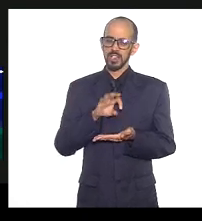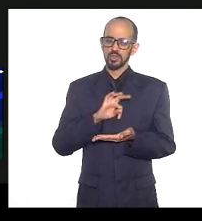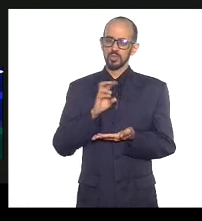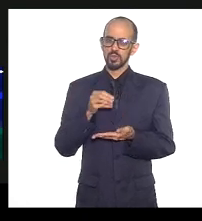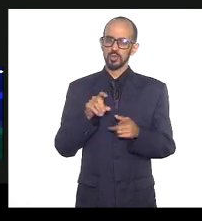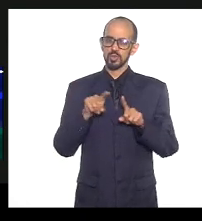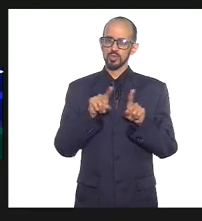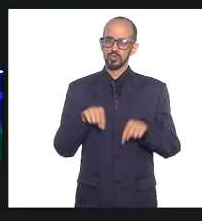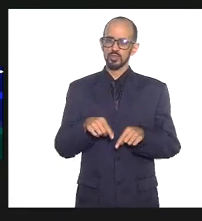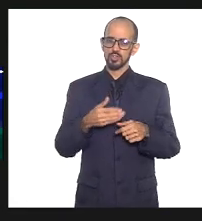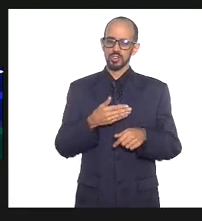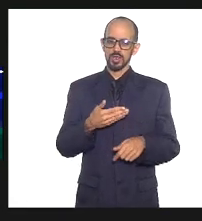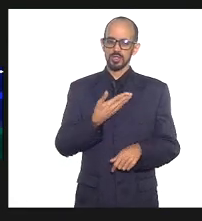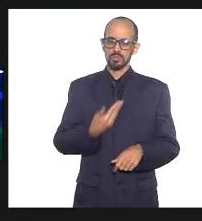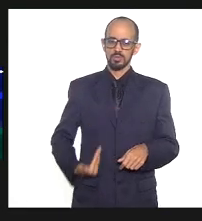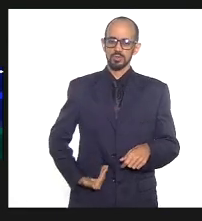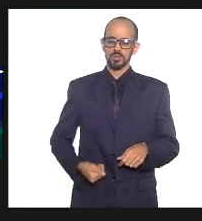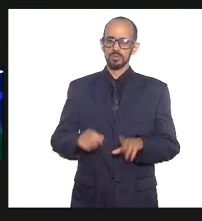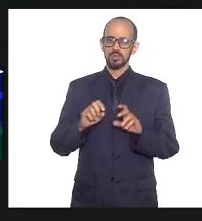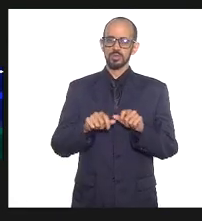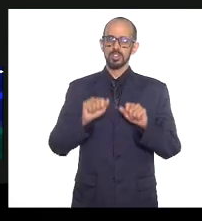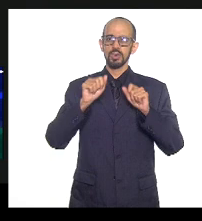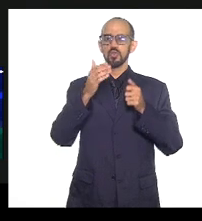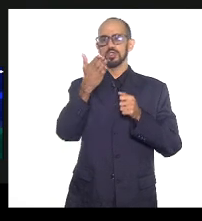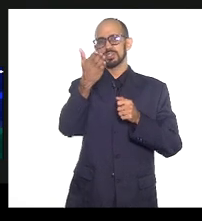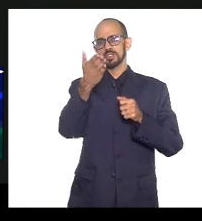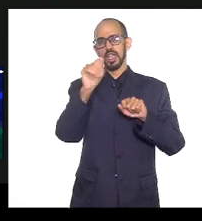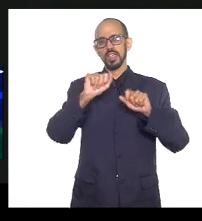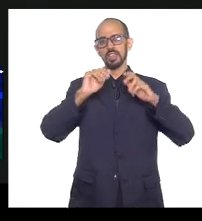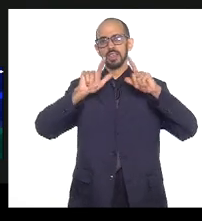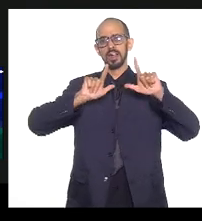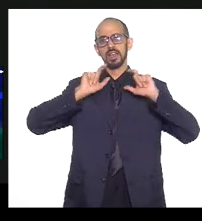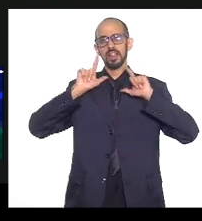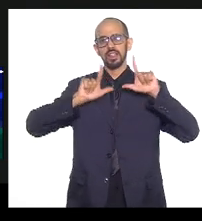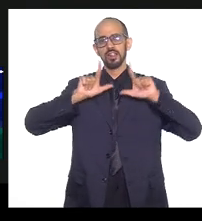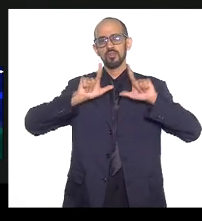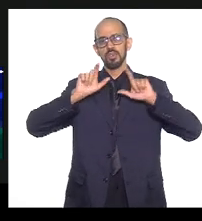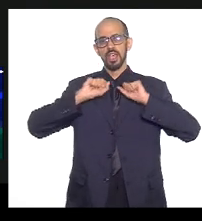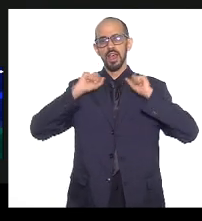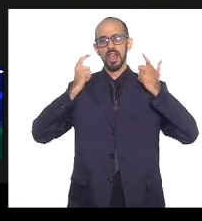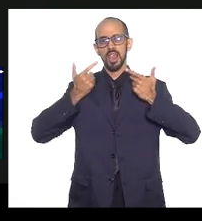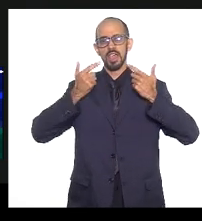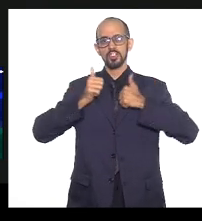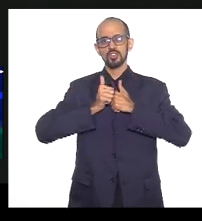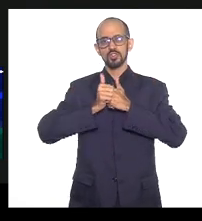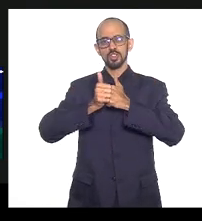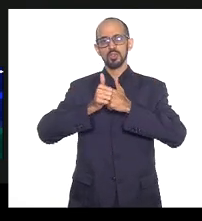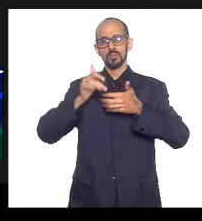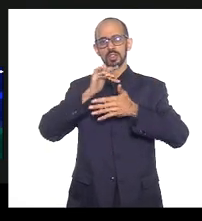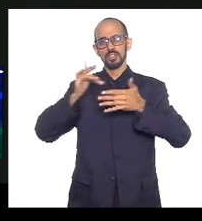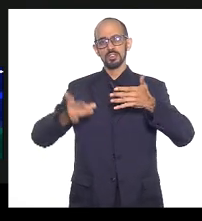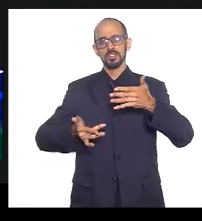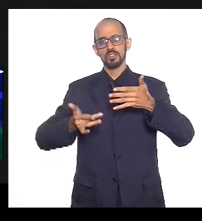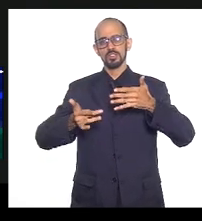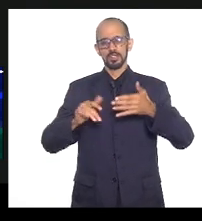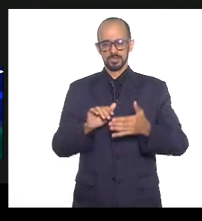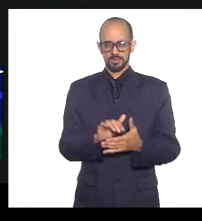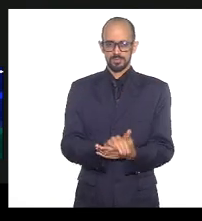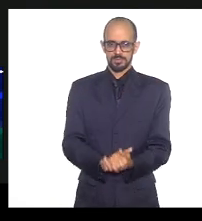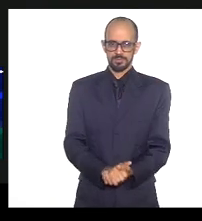aqueles que nos assistem pela TV Alegre aquele que nos acompanha pelas redes sociais eu